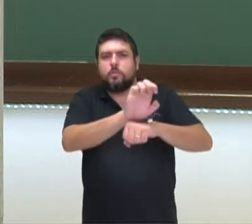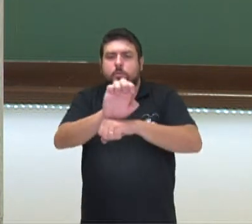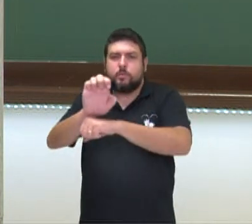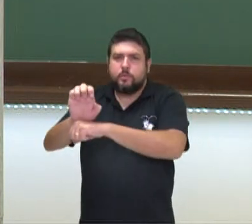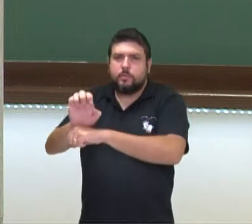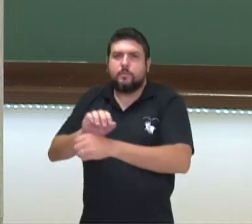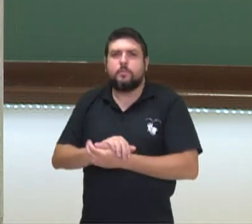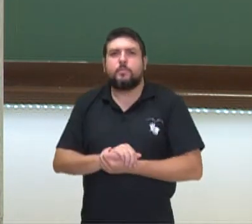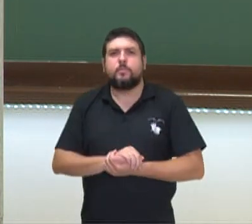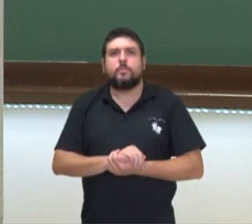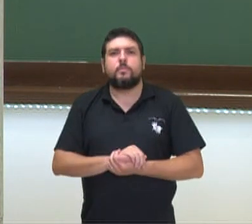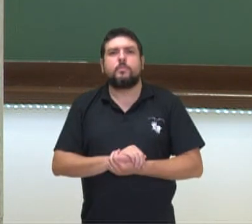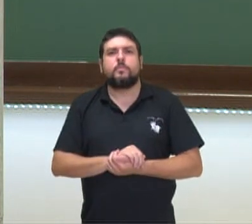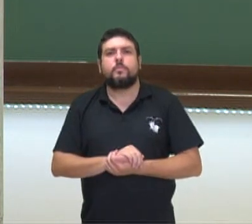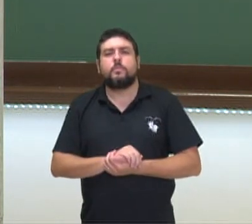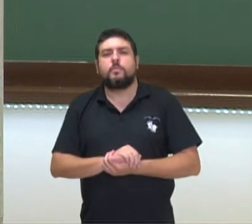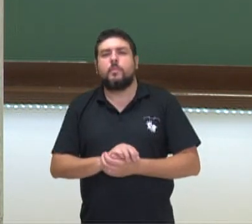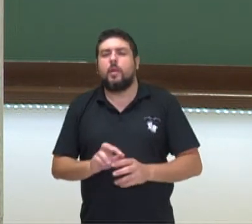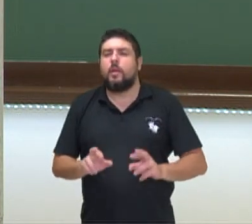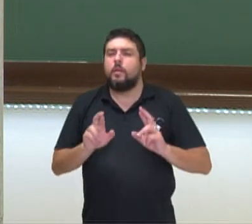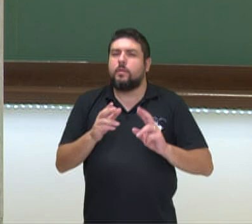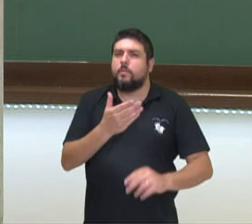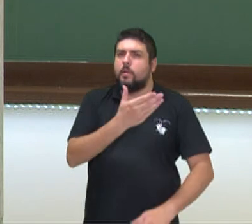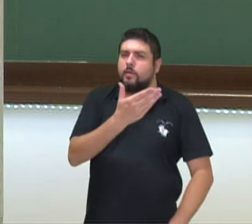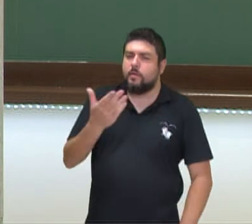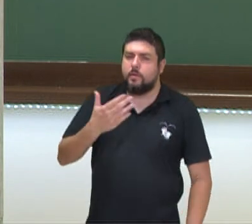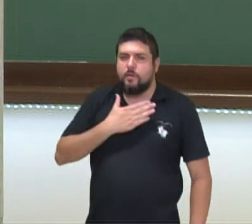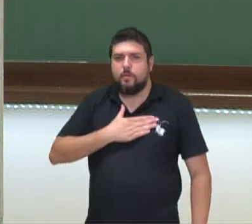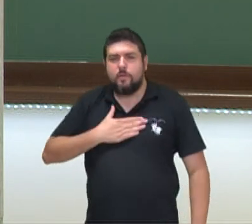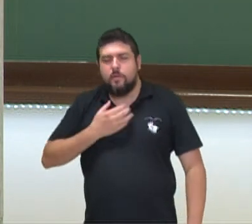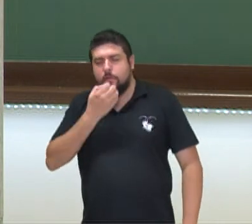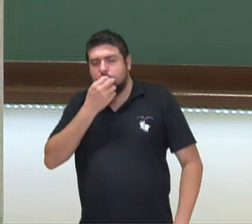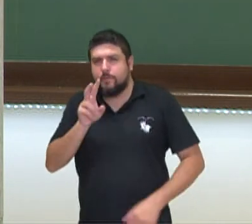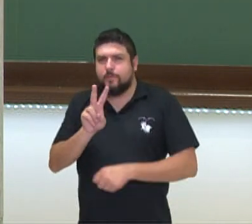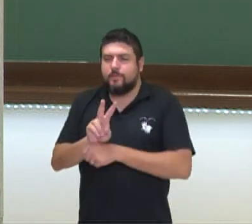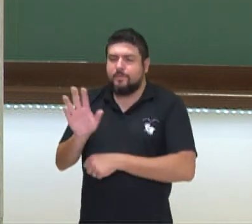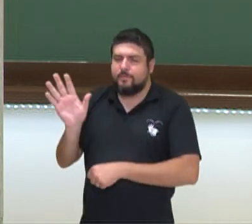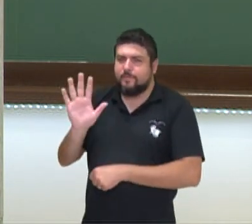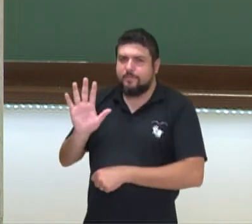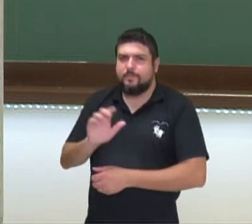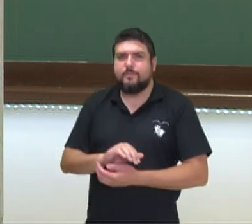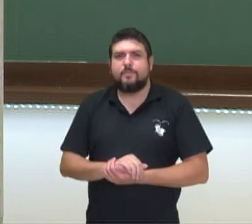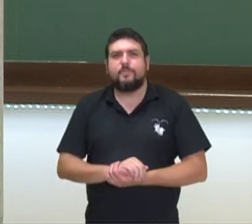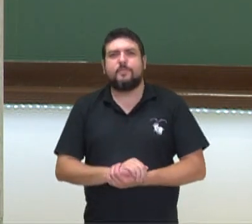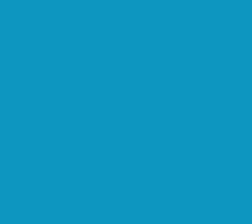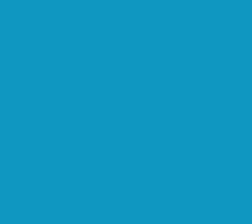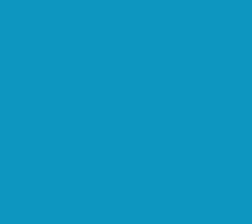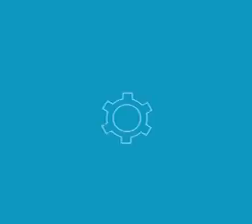autônomas. Beleza? Pessoal, espero que vocês tenham gostado, fiquem bem, até a próxima. Tchau, tchau.